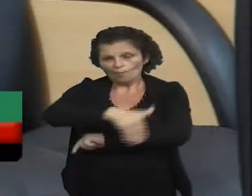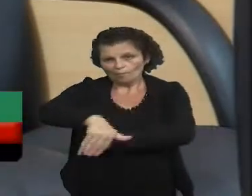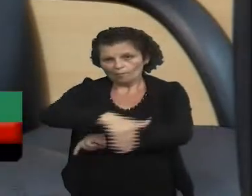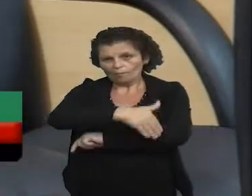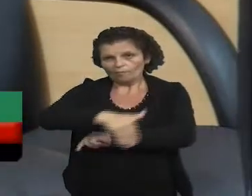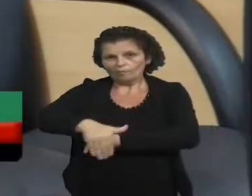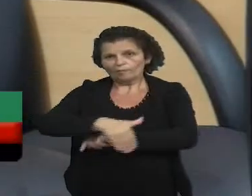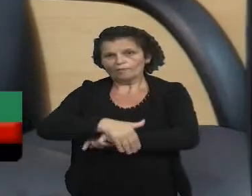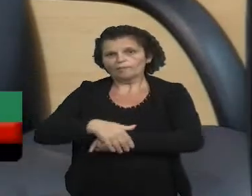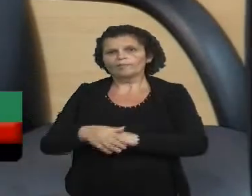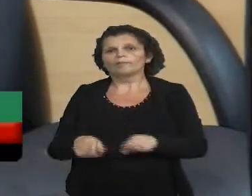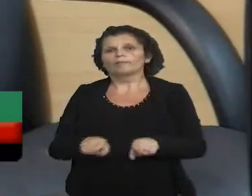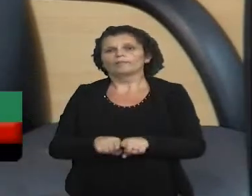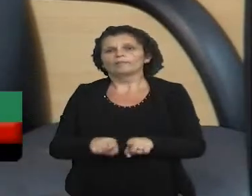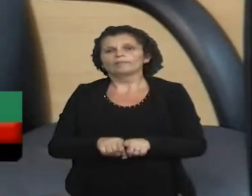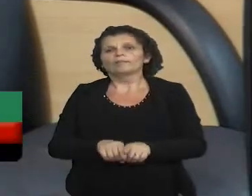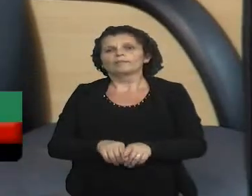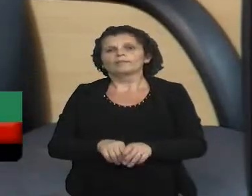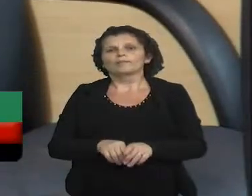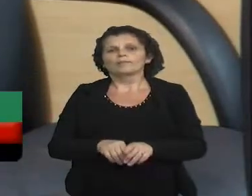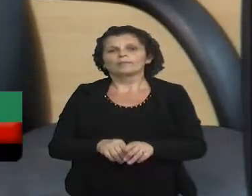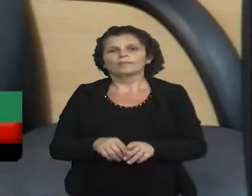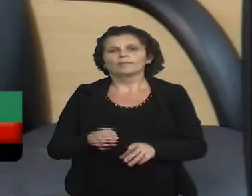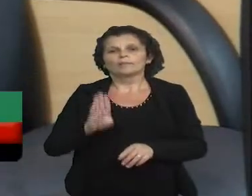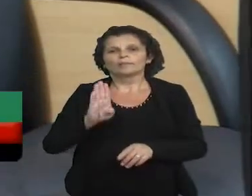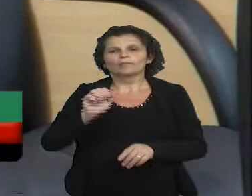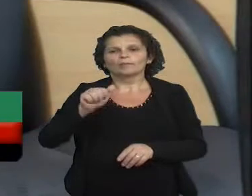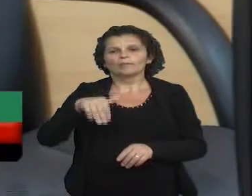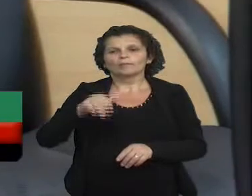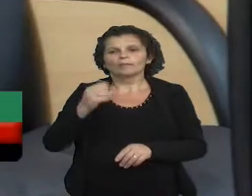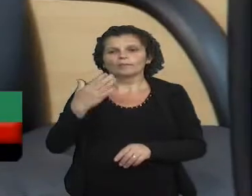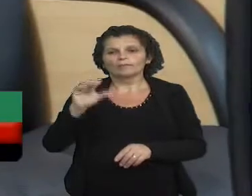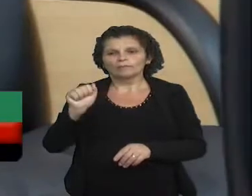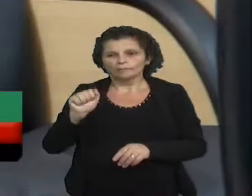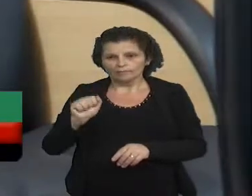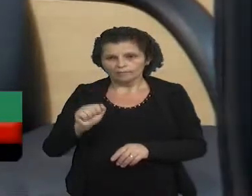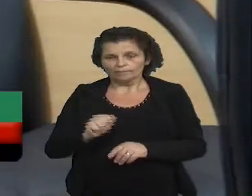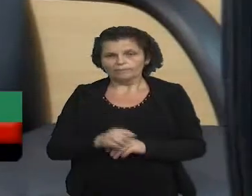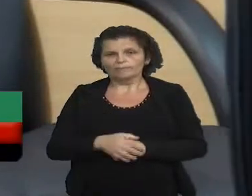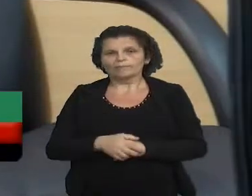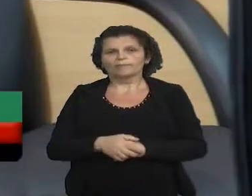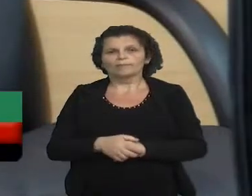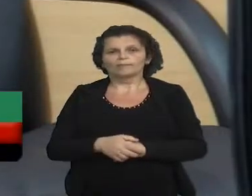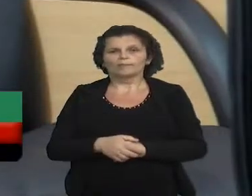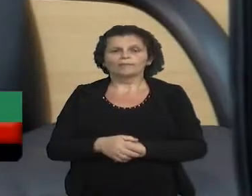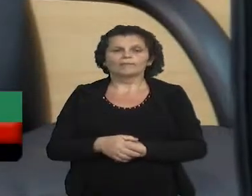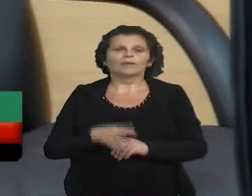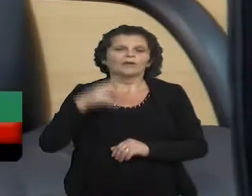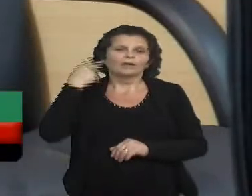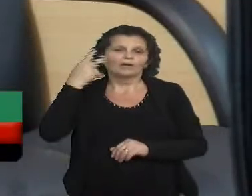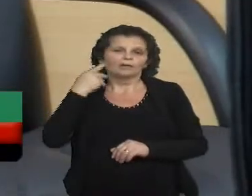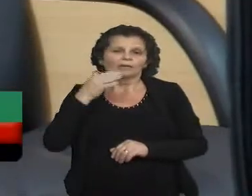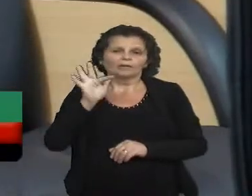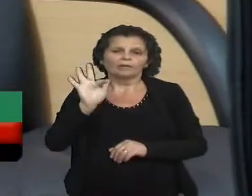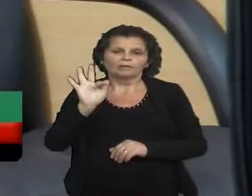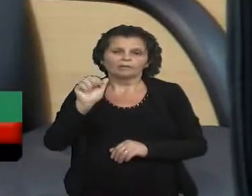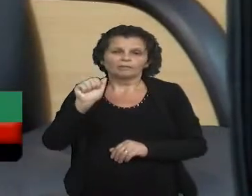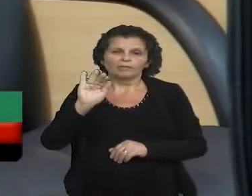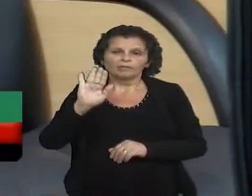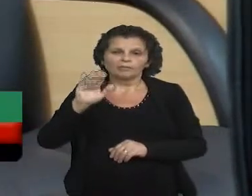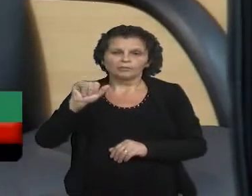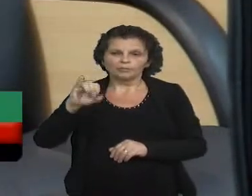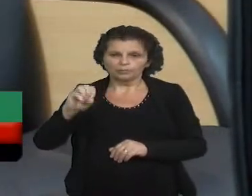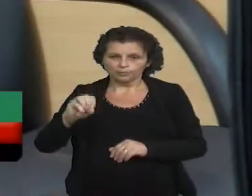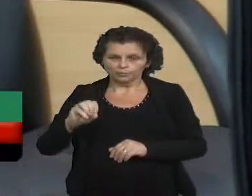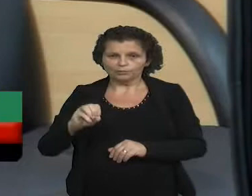à Rua dos Imigrantes, número 200, no Jardim Bonança. Indicação do nobre vereador Fábio Chirian. Indicação de